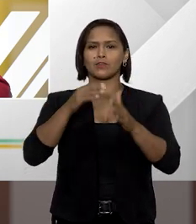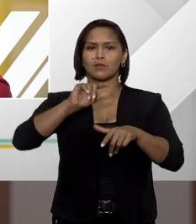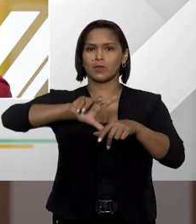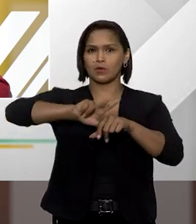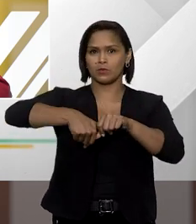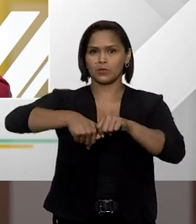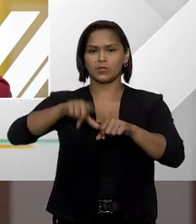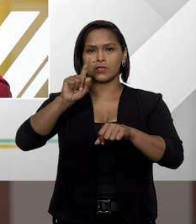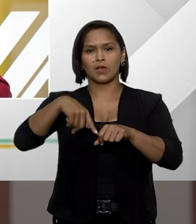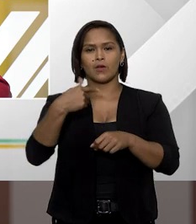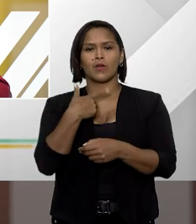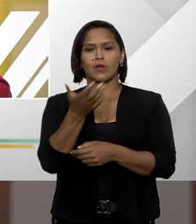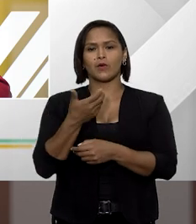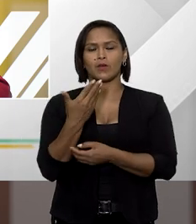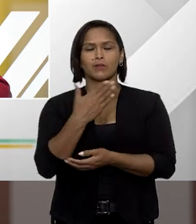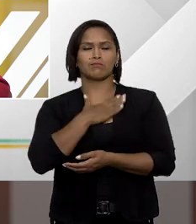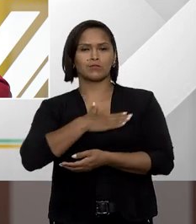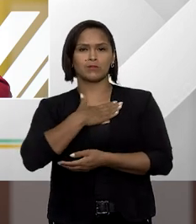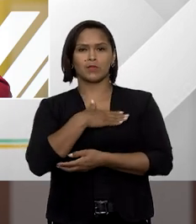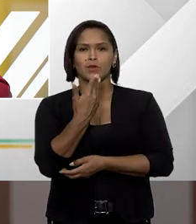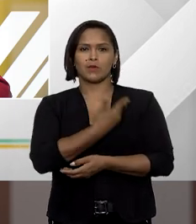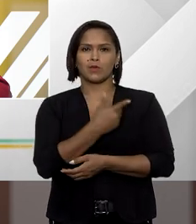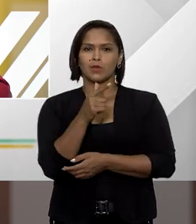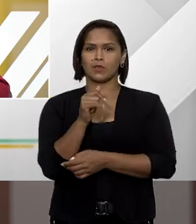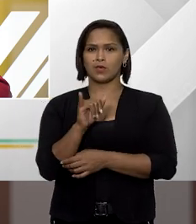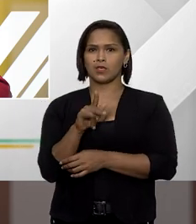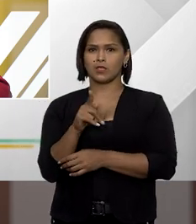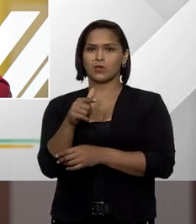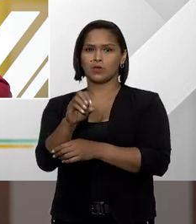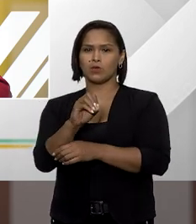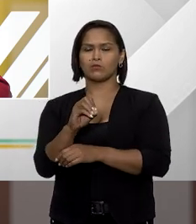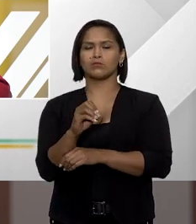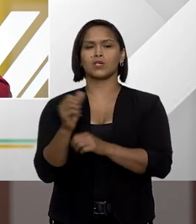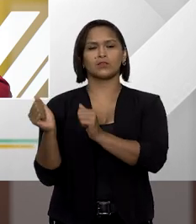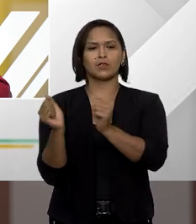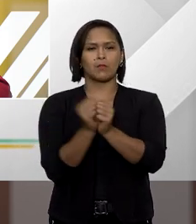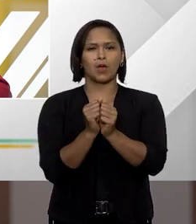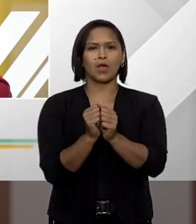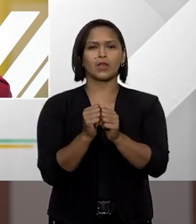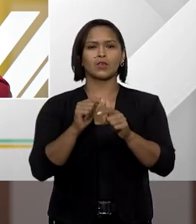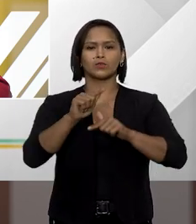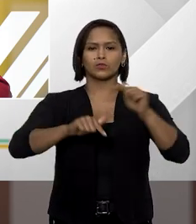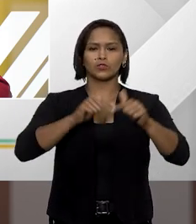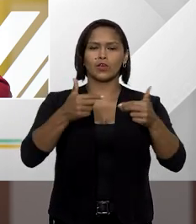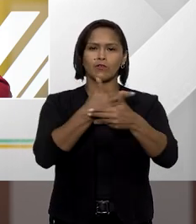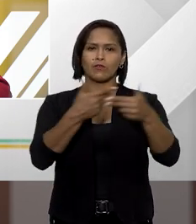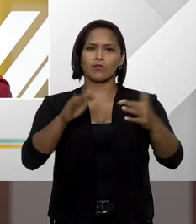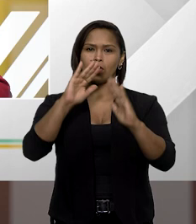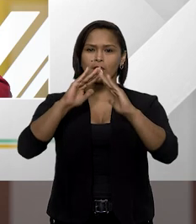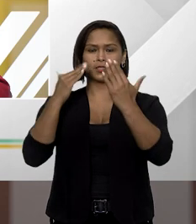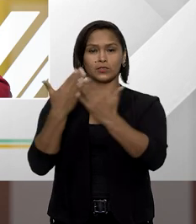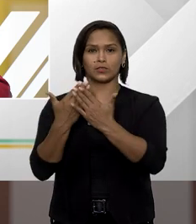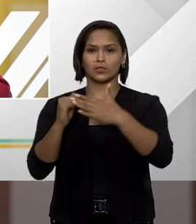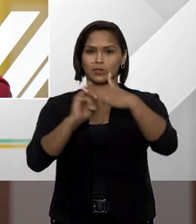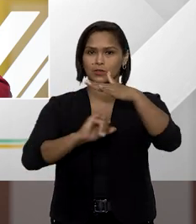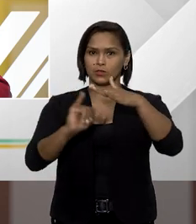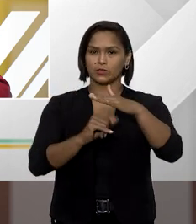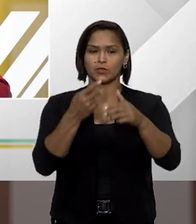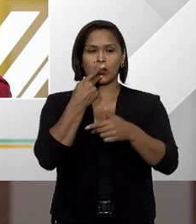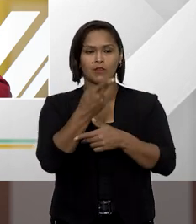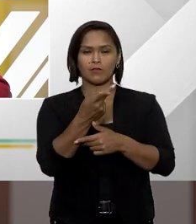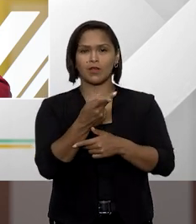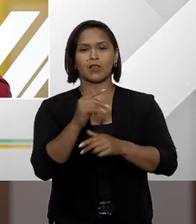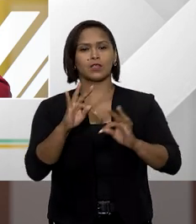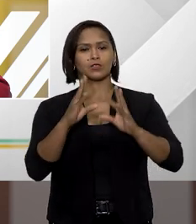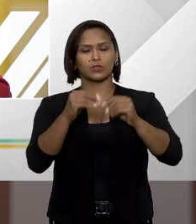corrupção. Quero saudar o meu amigo Igor Pinheiro, parceiro de trincheira aqui na docência em várias escolas, em vários institutos, e dizer a todos